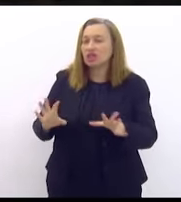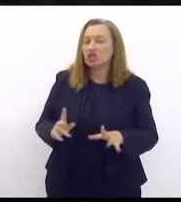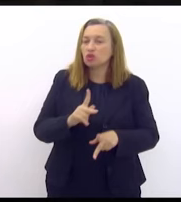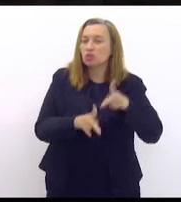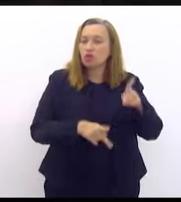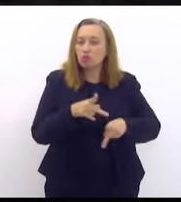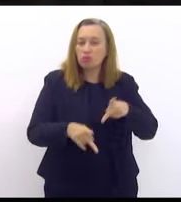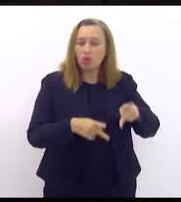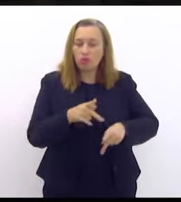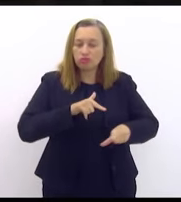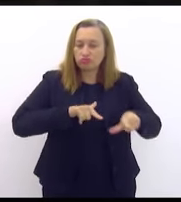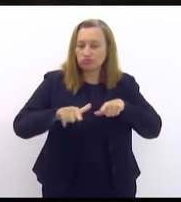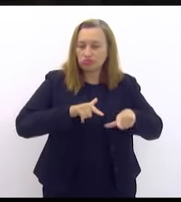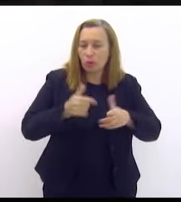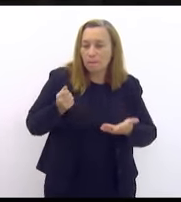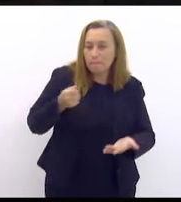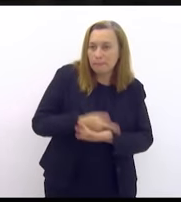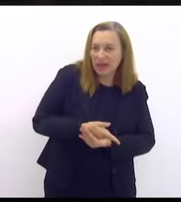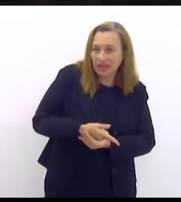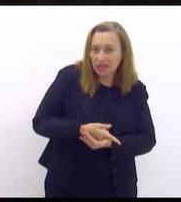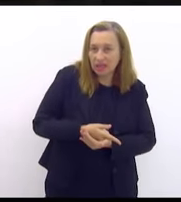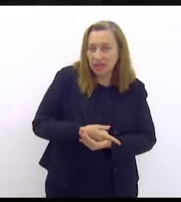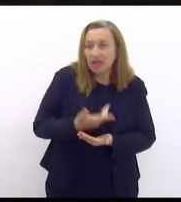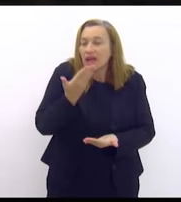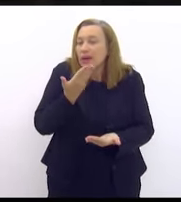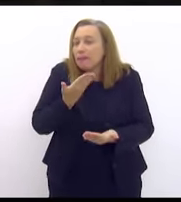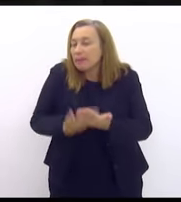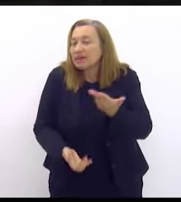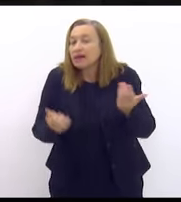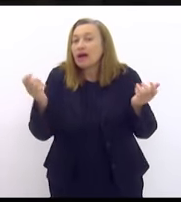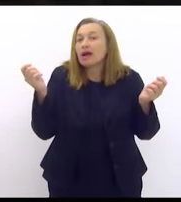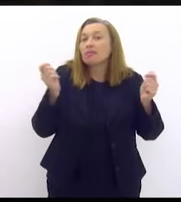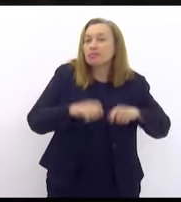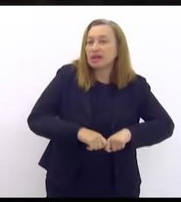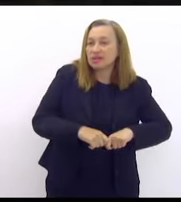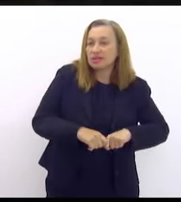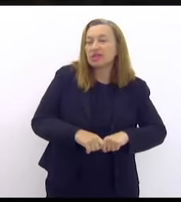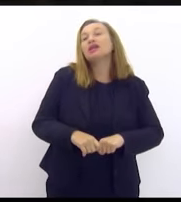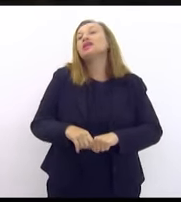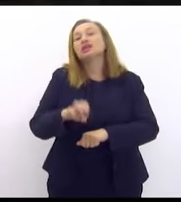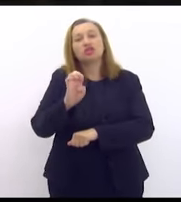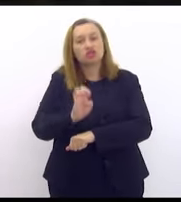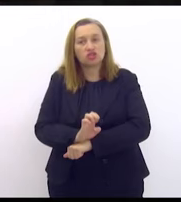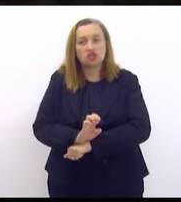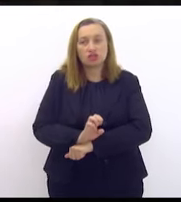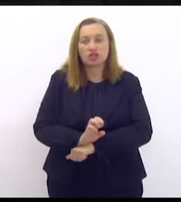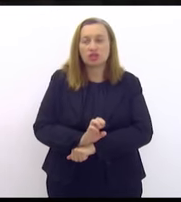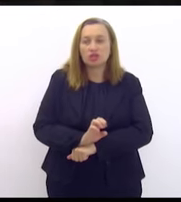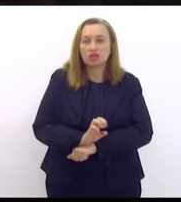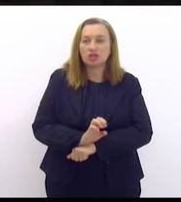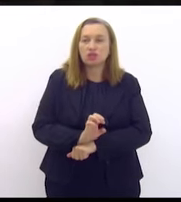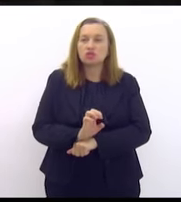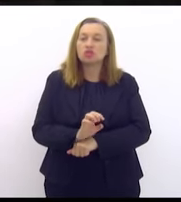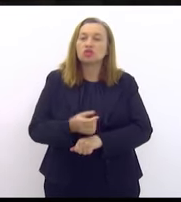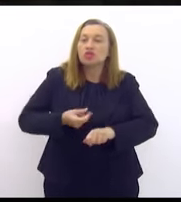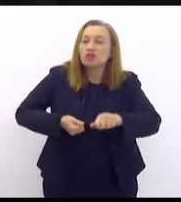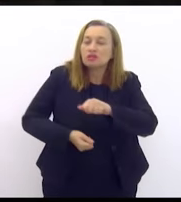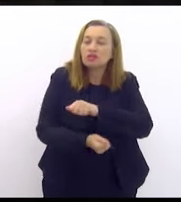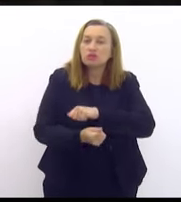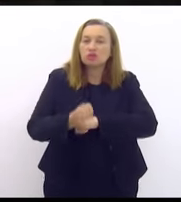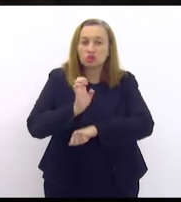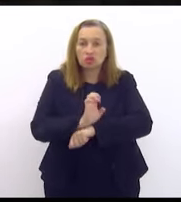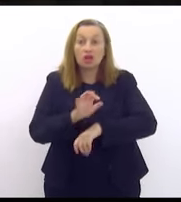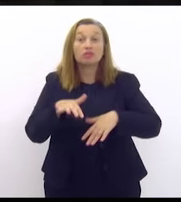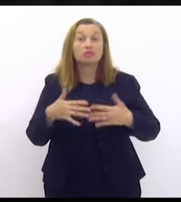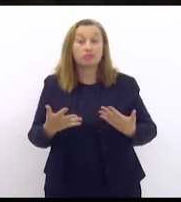trabalhador pagar a conta da crise, ele perde a sua capacidade, enquanto Estado, no monopólio de investimentos no nosso Estado.